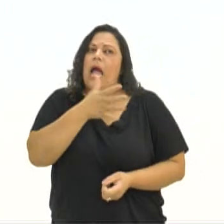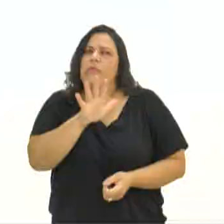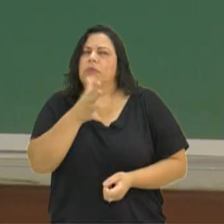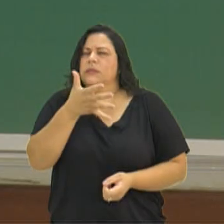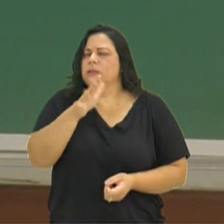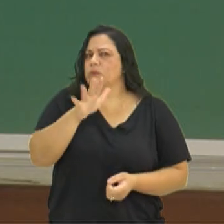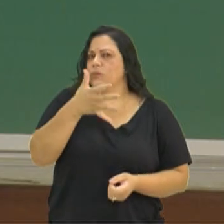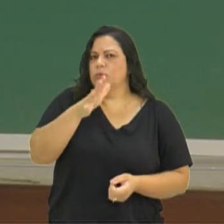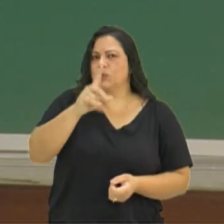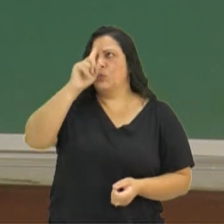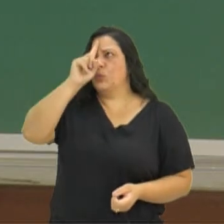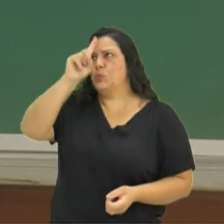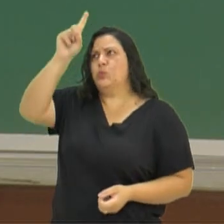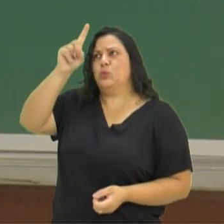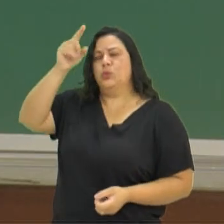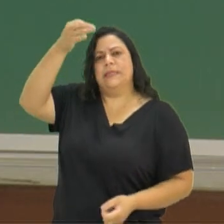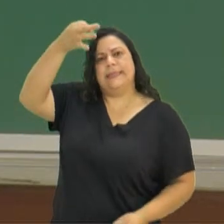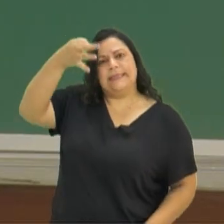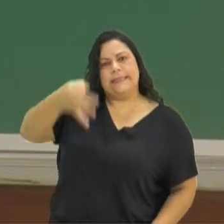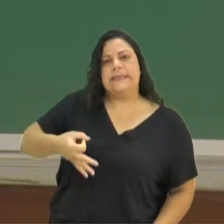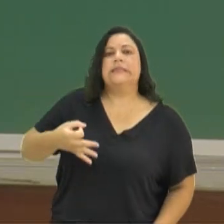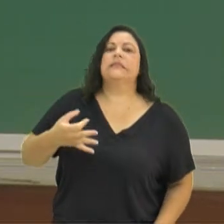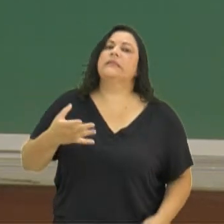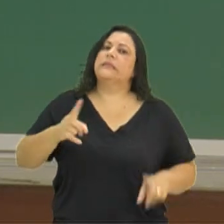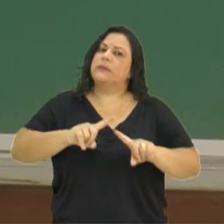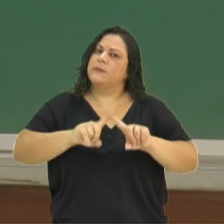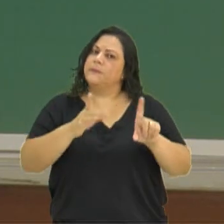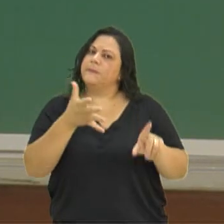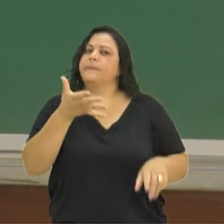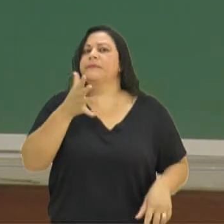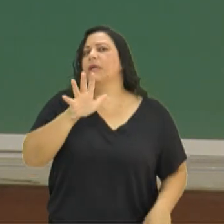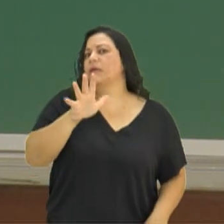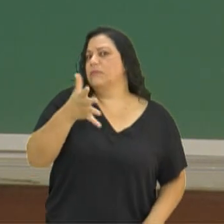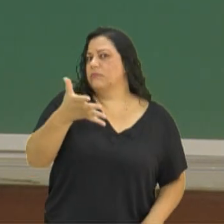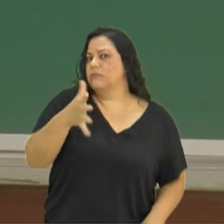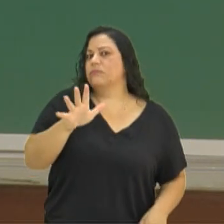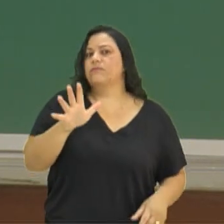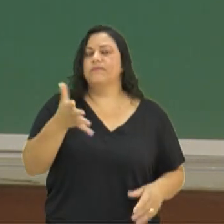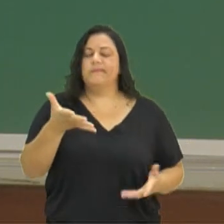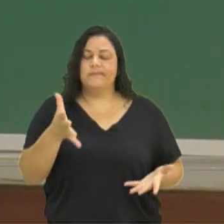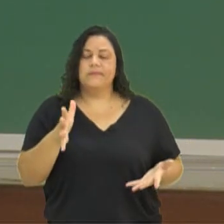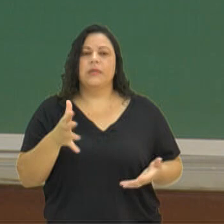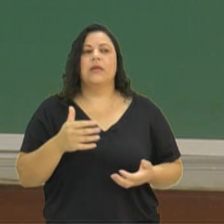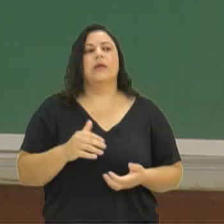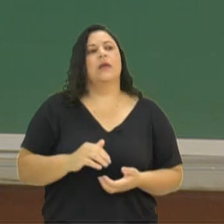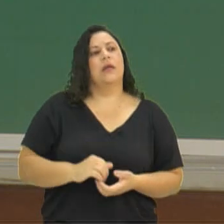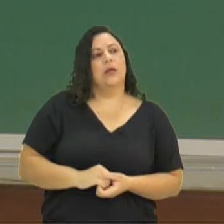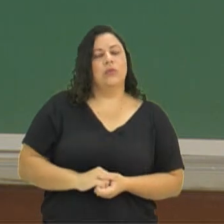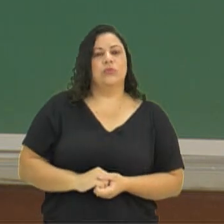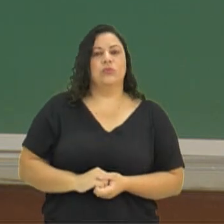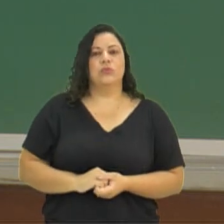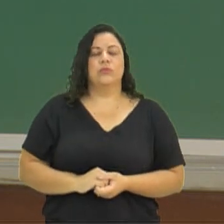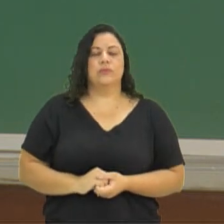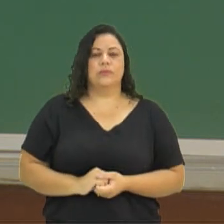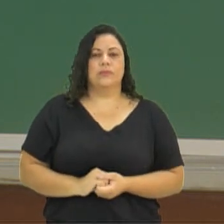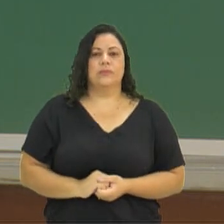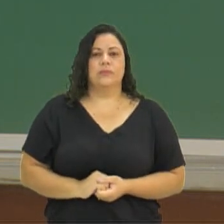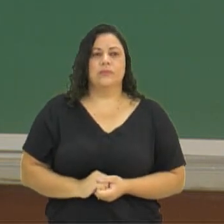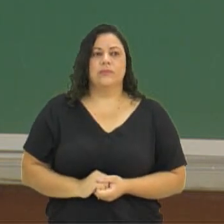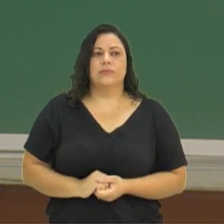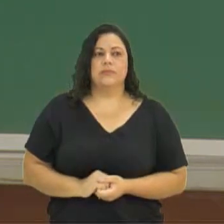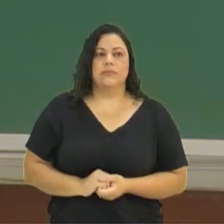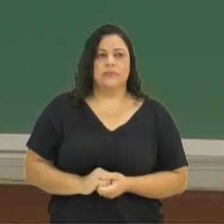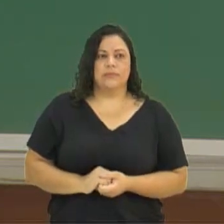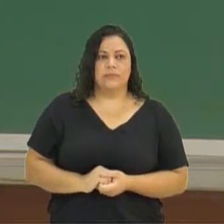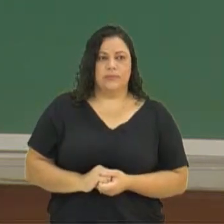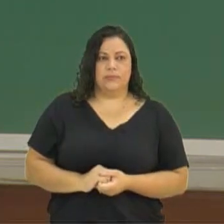data específica nesse cartaz, mas proximamente quer dizer, em algum tempo, né? A